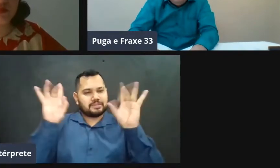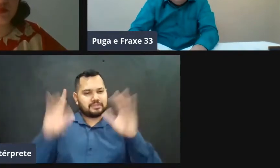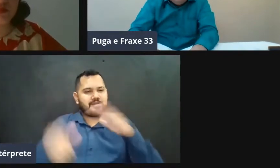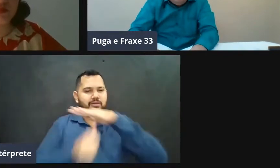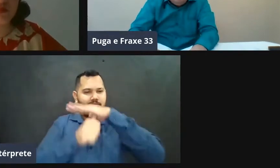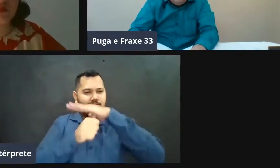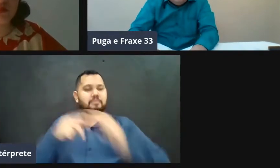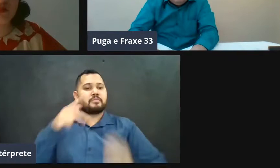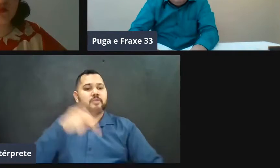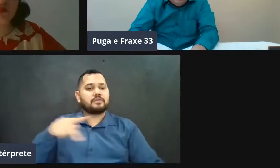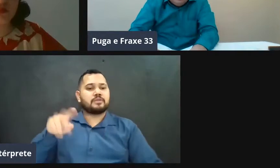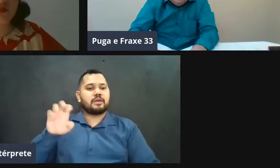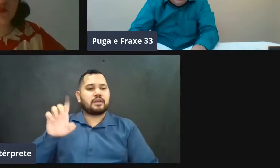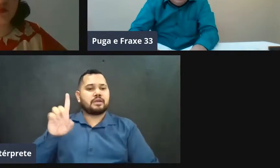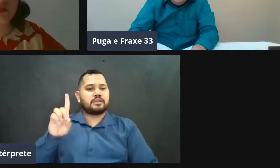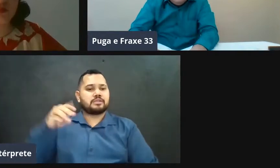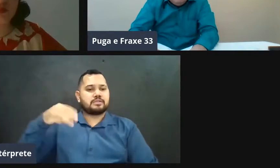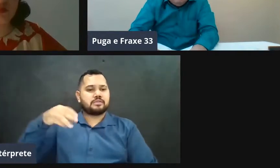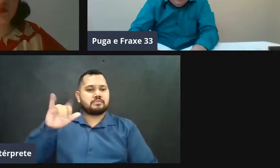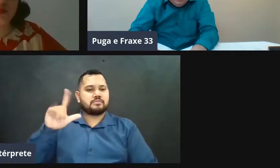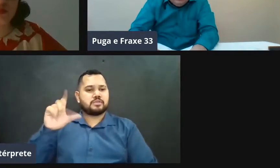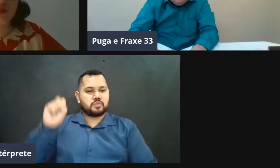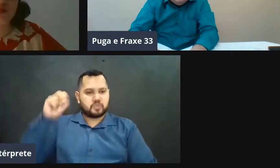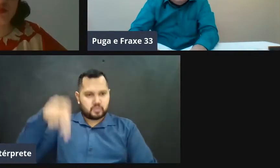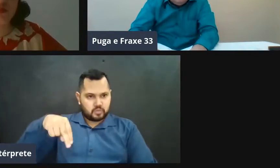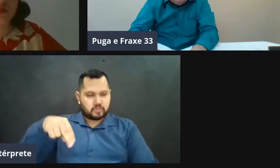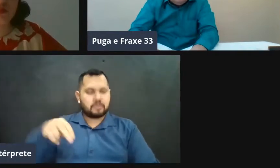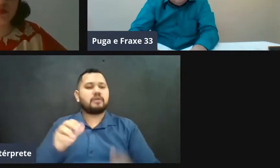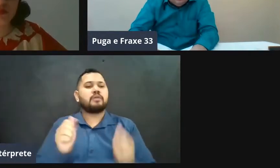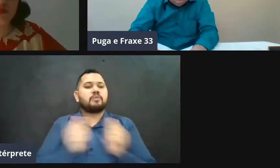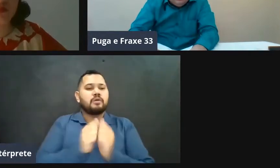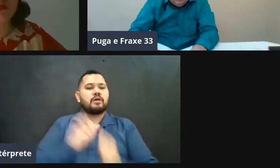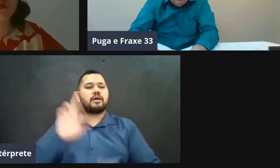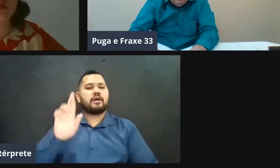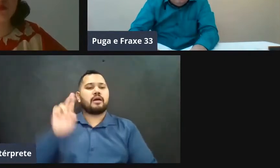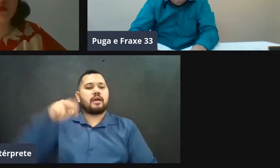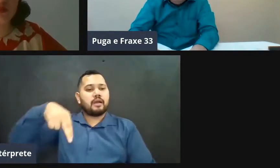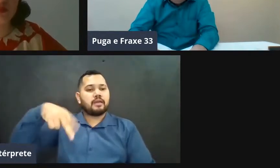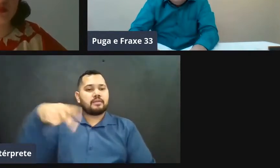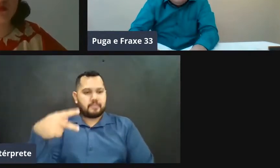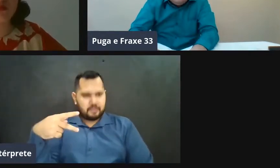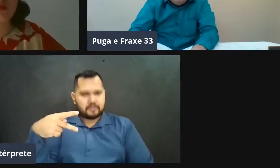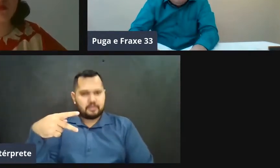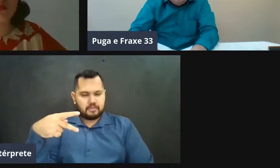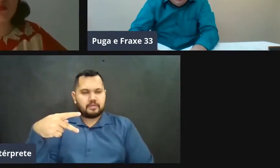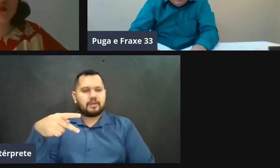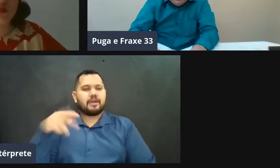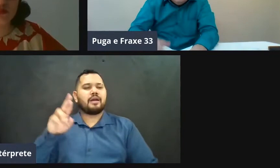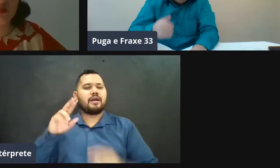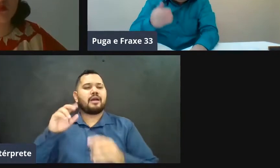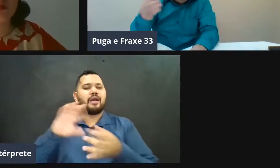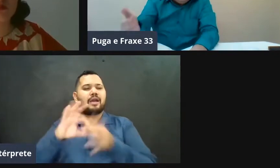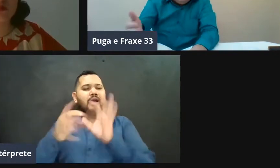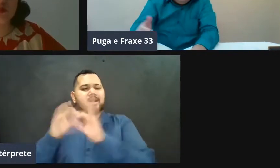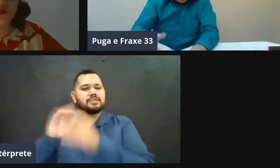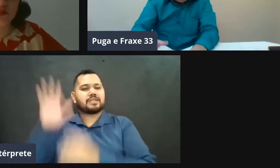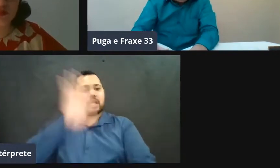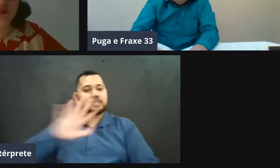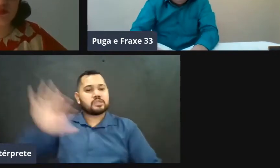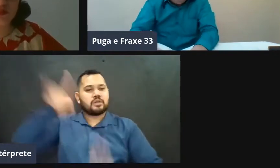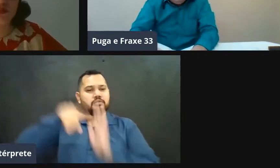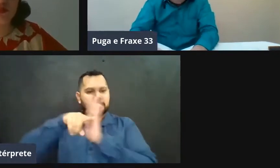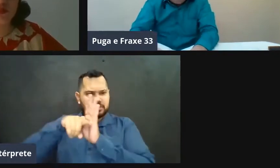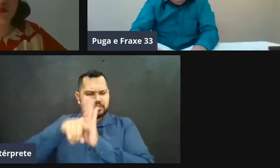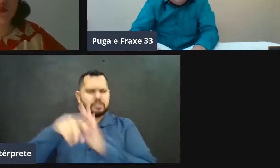professor Edmilson Bruno da Silveira, na RNP, a Rede Nacional de Pesquisa. Por 2 vezes estivemos lá, além de outras